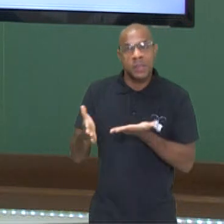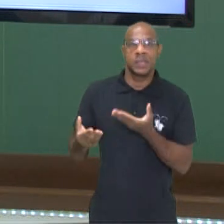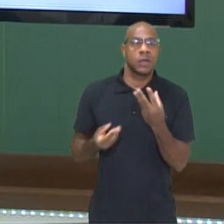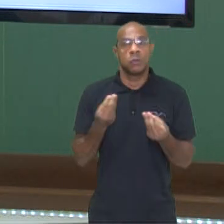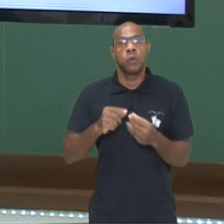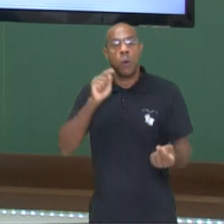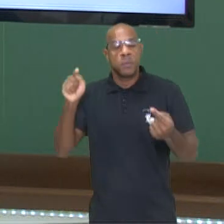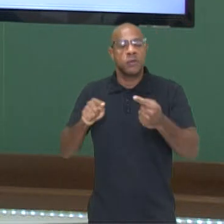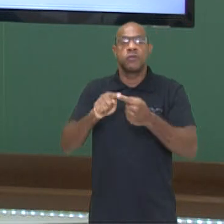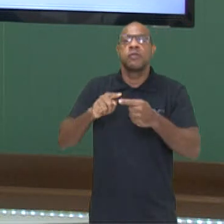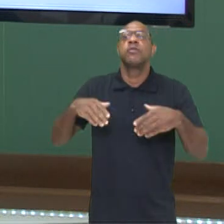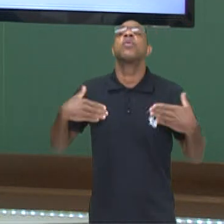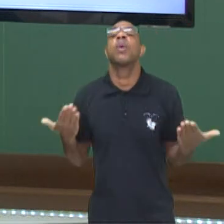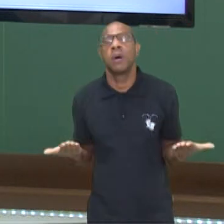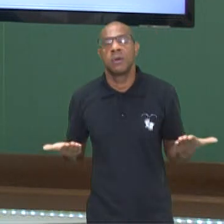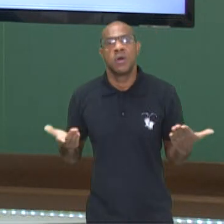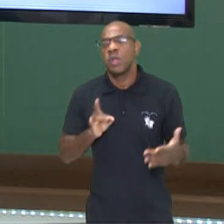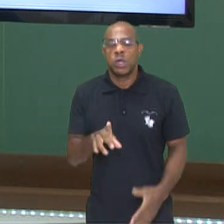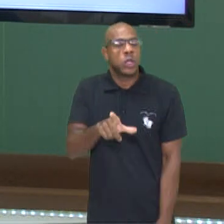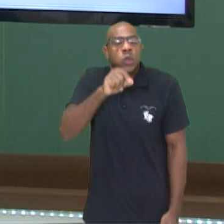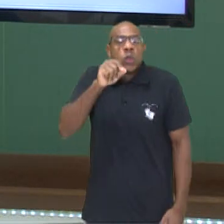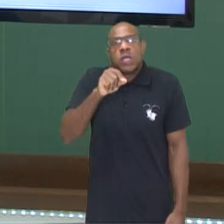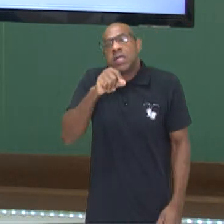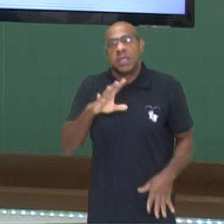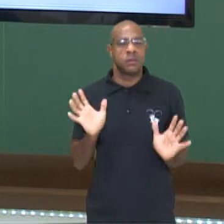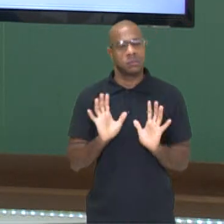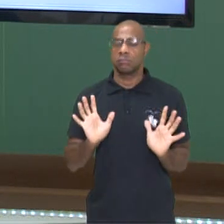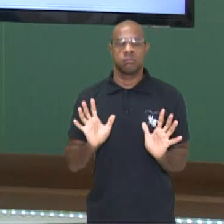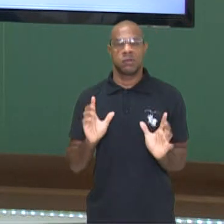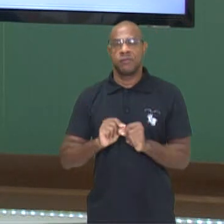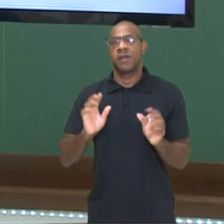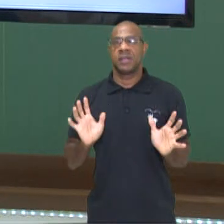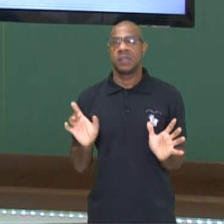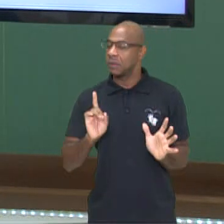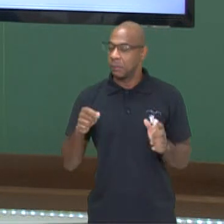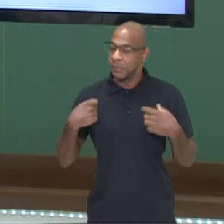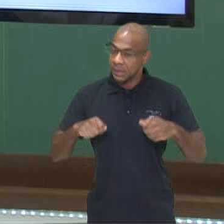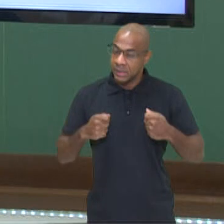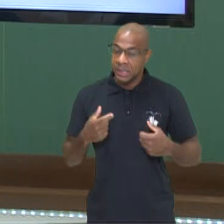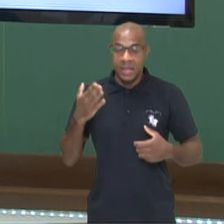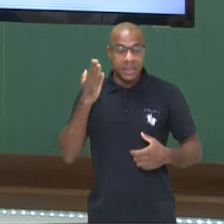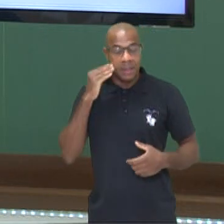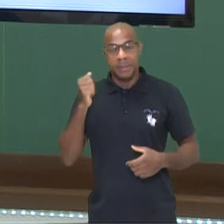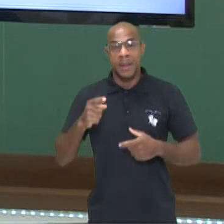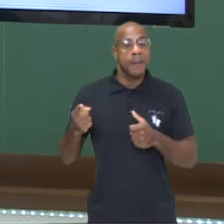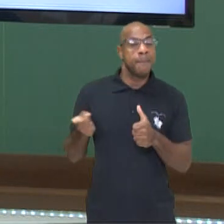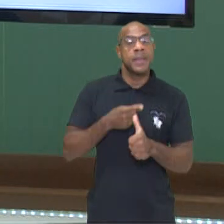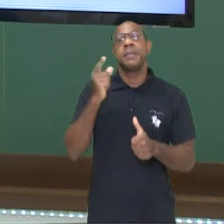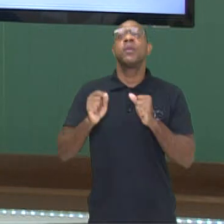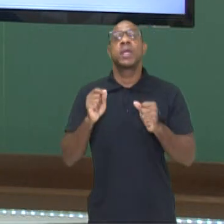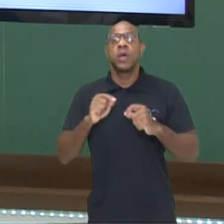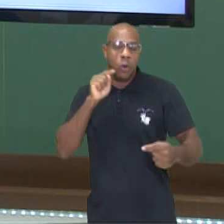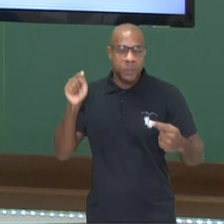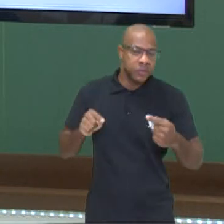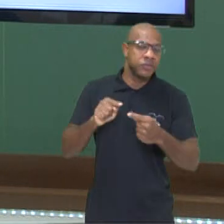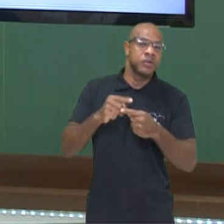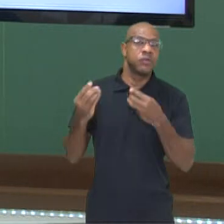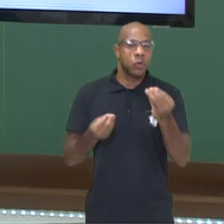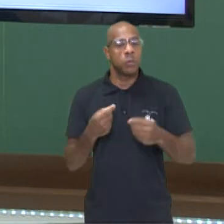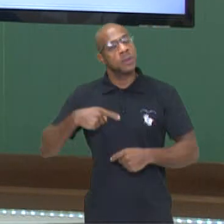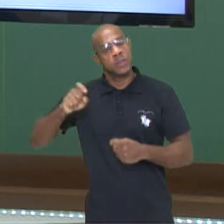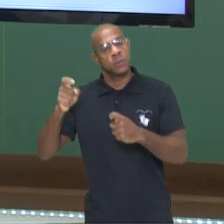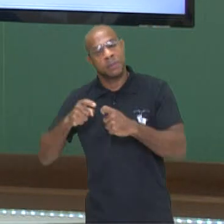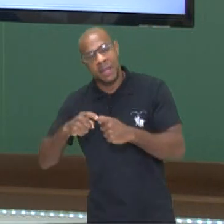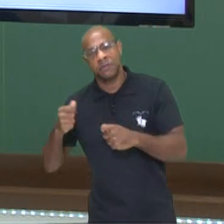só escolher uma e fazer. De acordo com o programa aqui, com certeza terá uma base médica, alguém do ramo científico